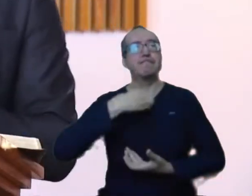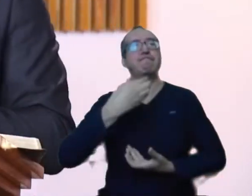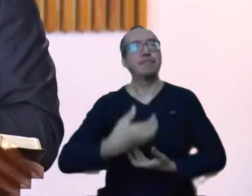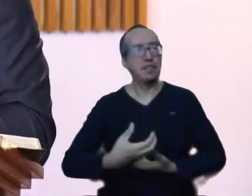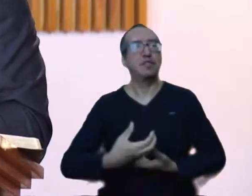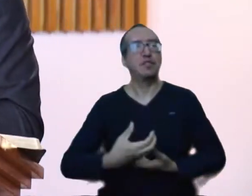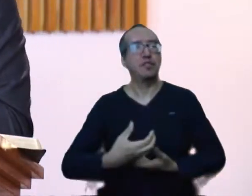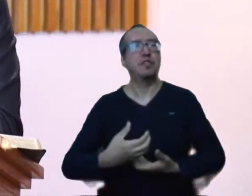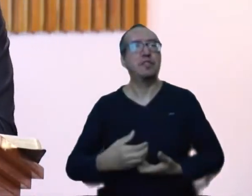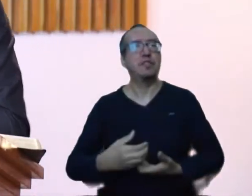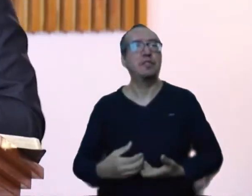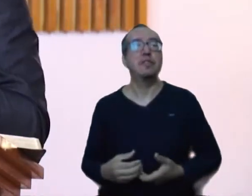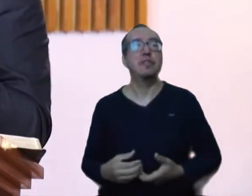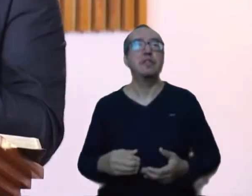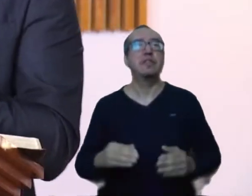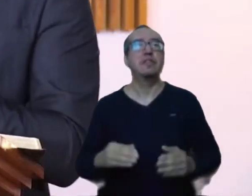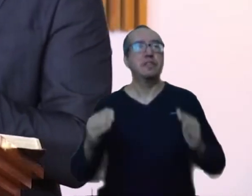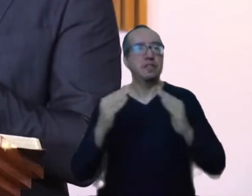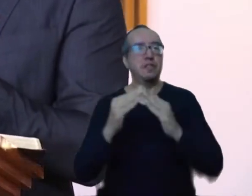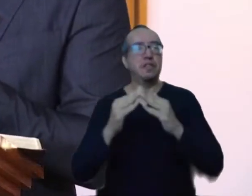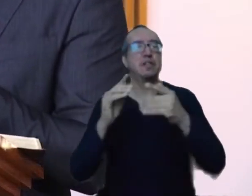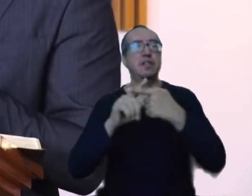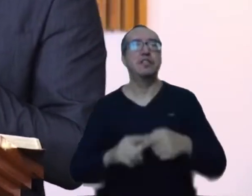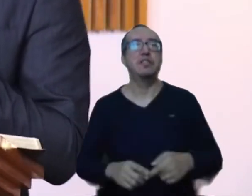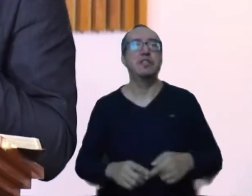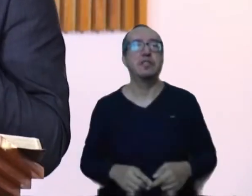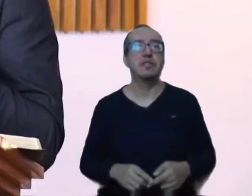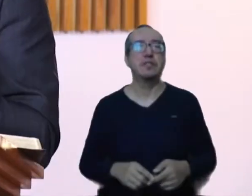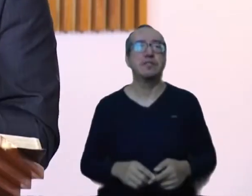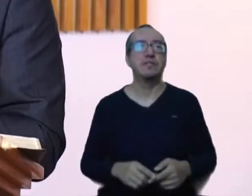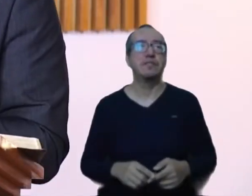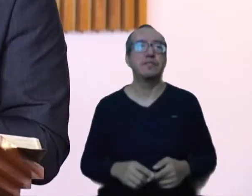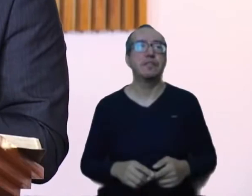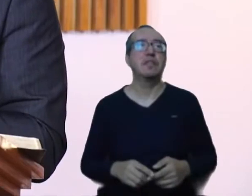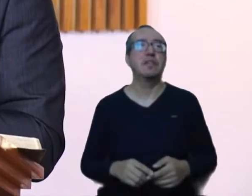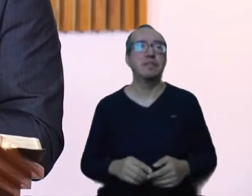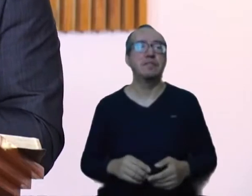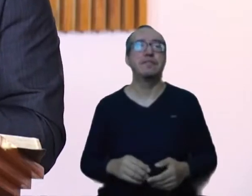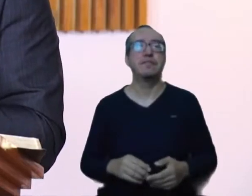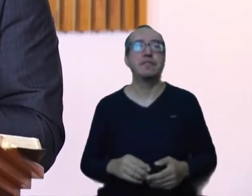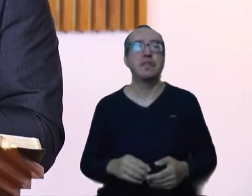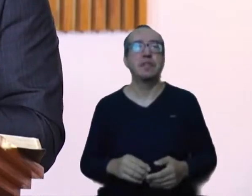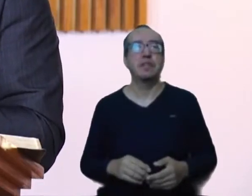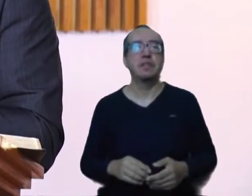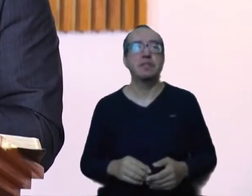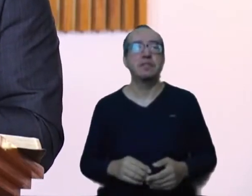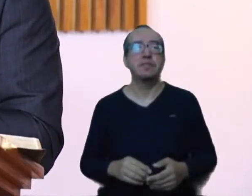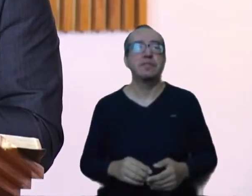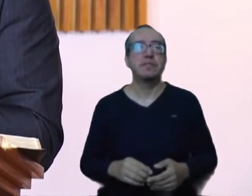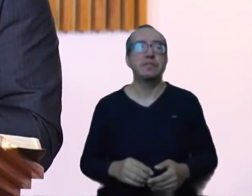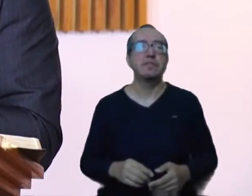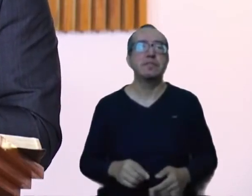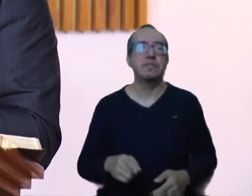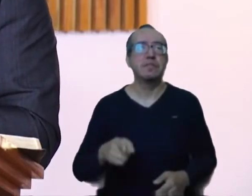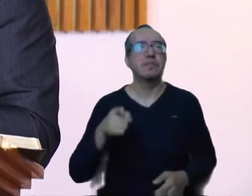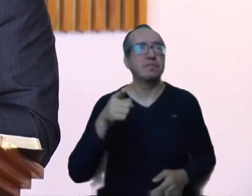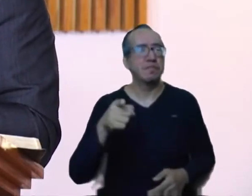caiu. A igreja está chorando porque ele está morto. Você tem